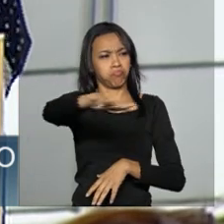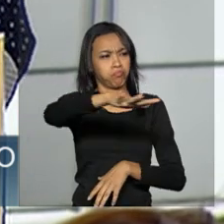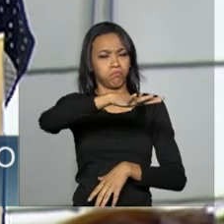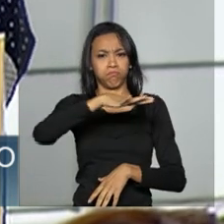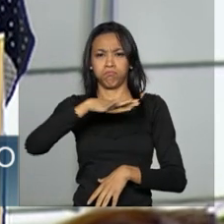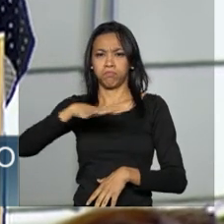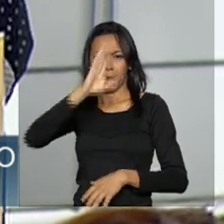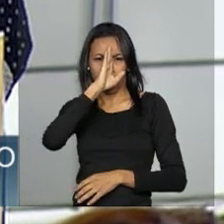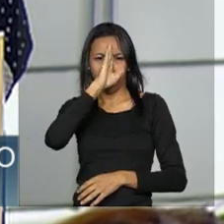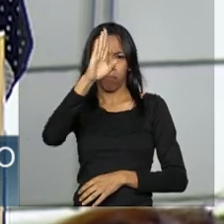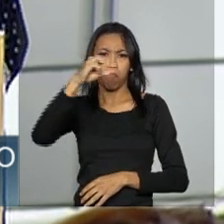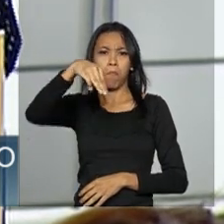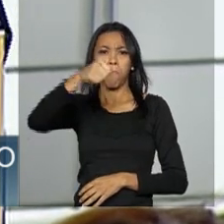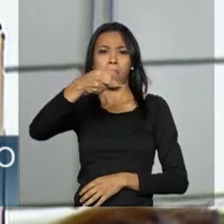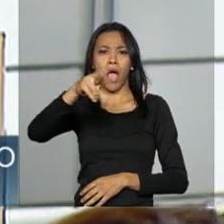tempo também